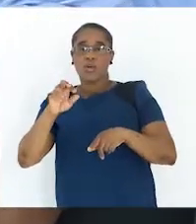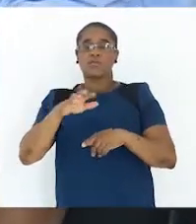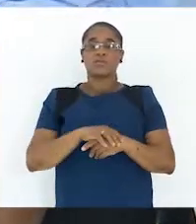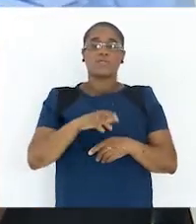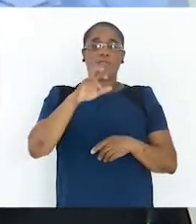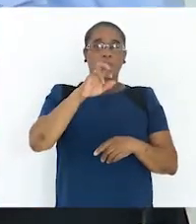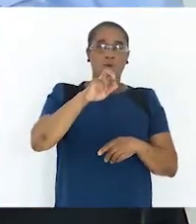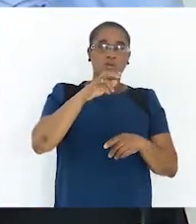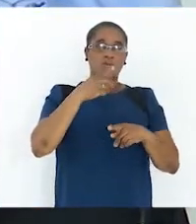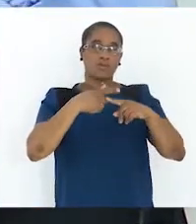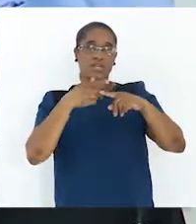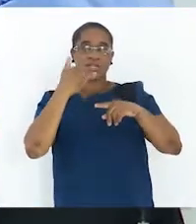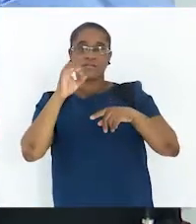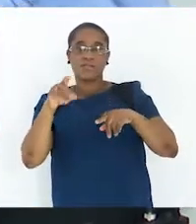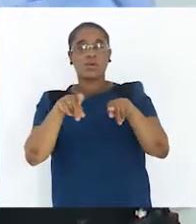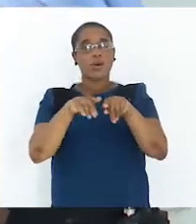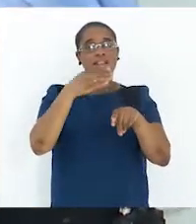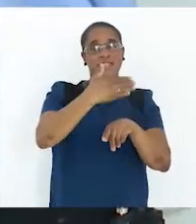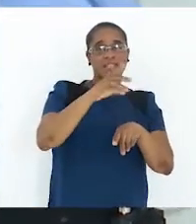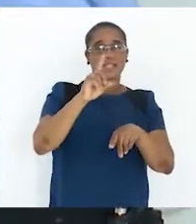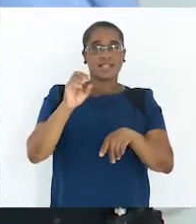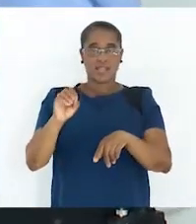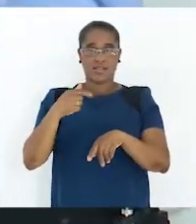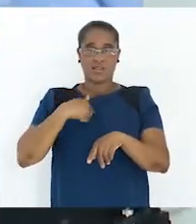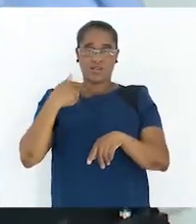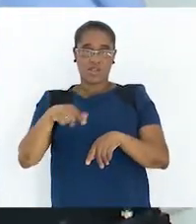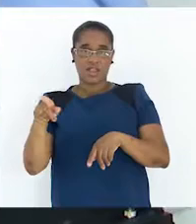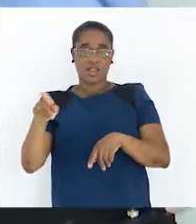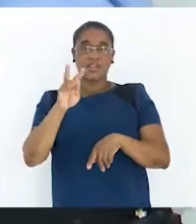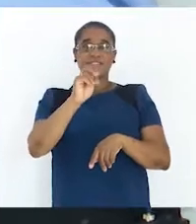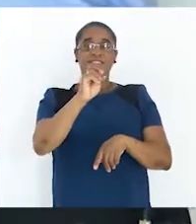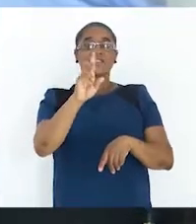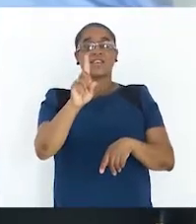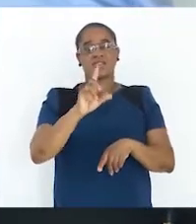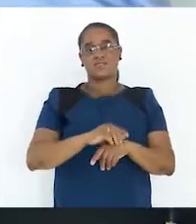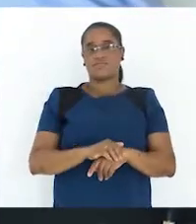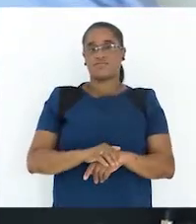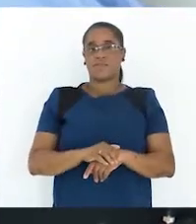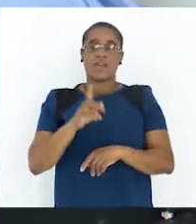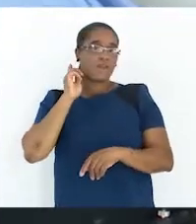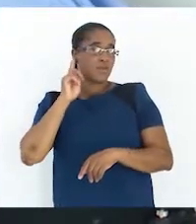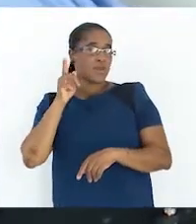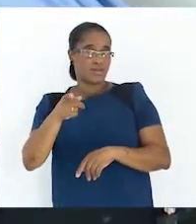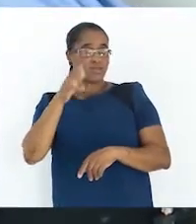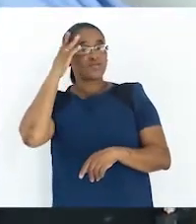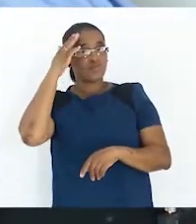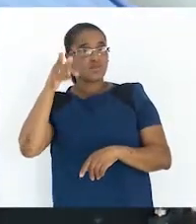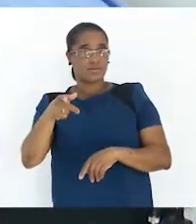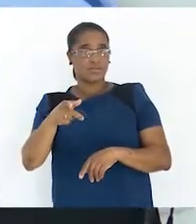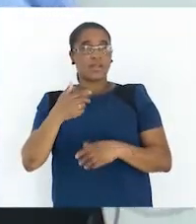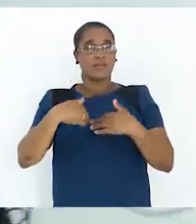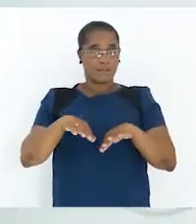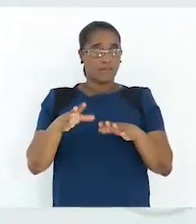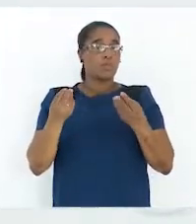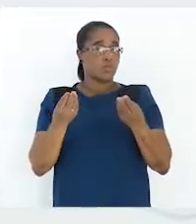dá 160. Então eu vou ter 36. Importante esse valor. Bastante